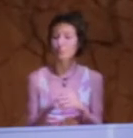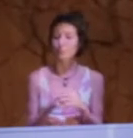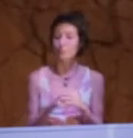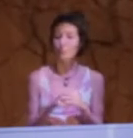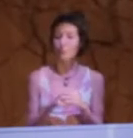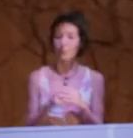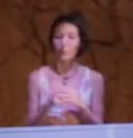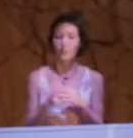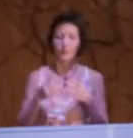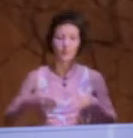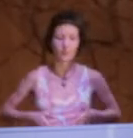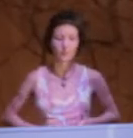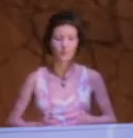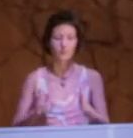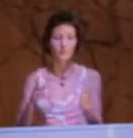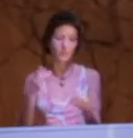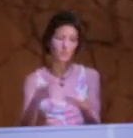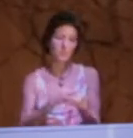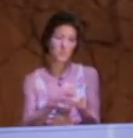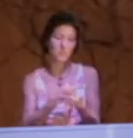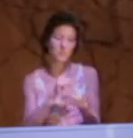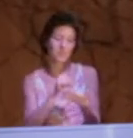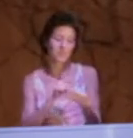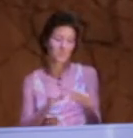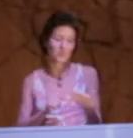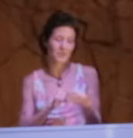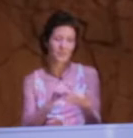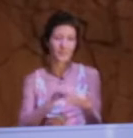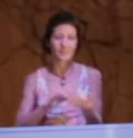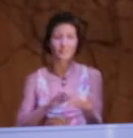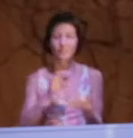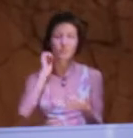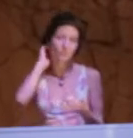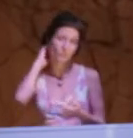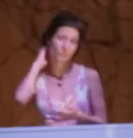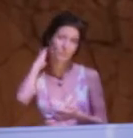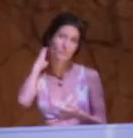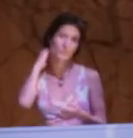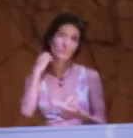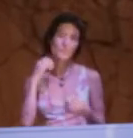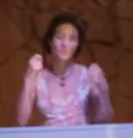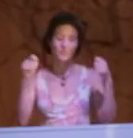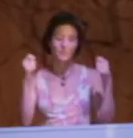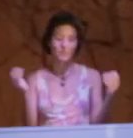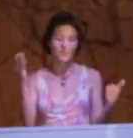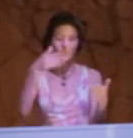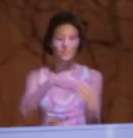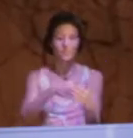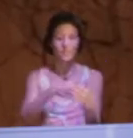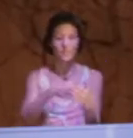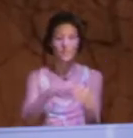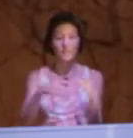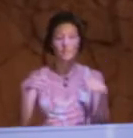por conta de um erro de tabelinha. Eu falei, não, eu tinha que chegar aqui, né, para acompanhar a senhora. Então, do irmão que